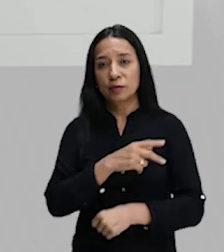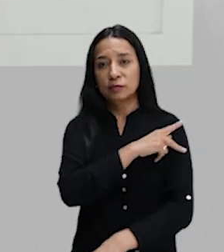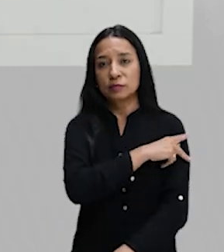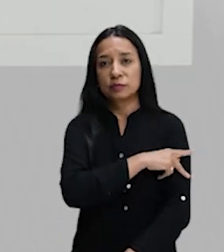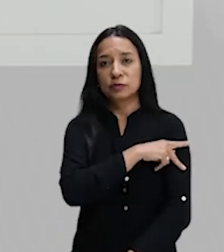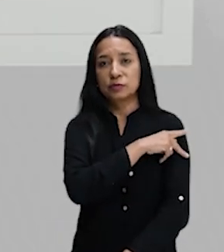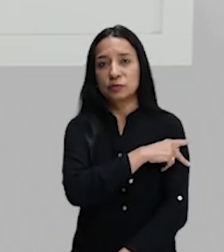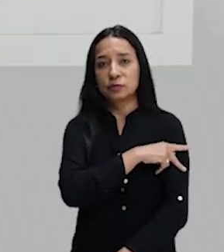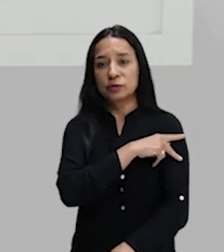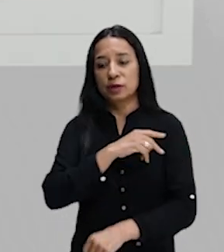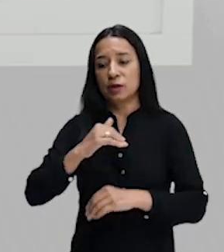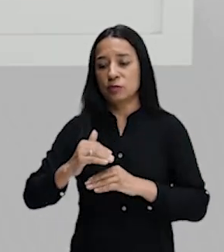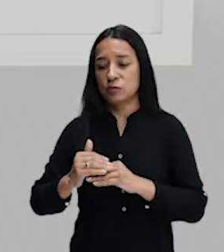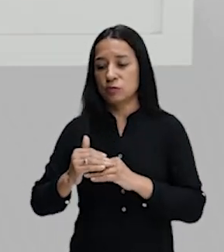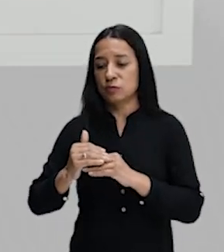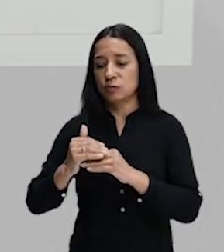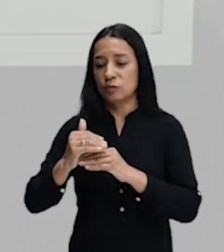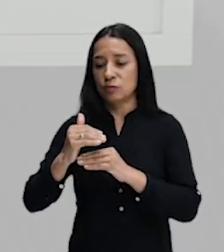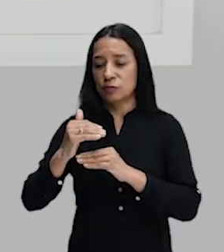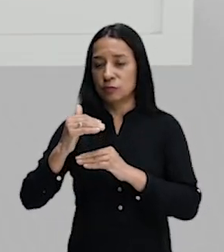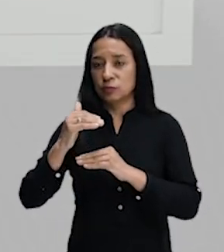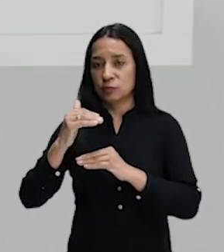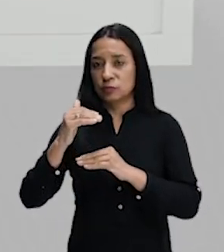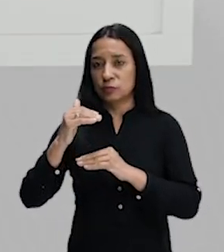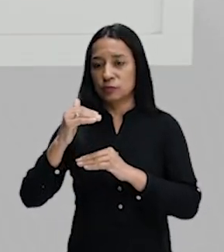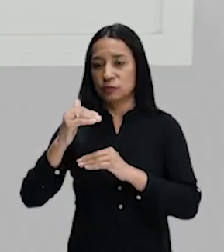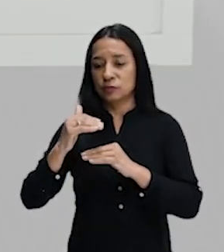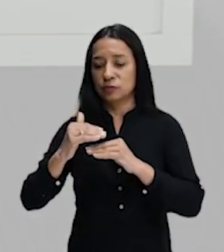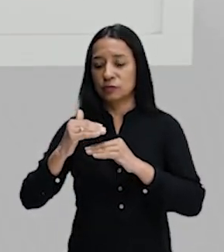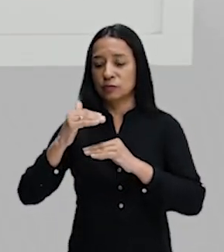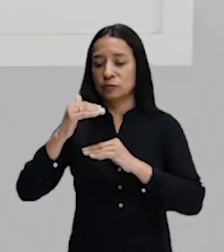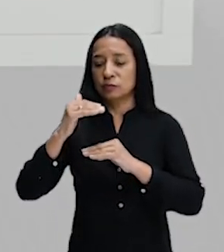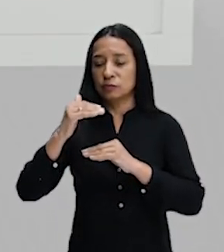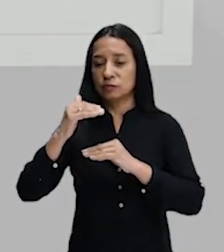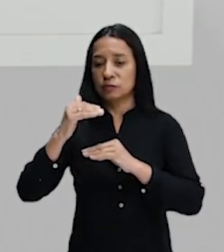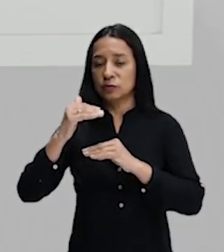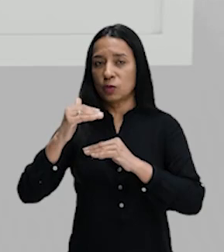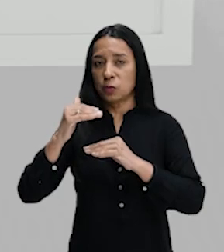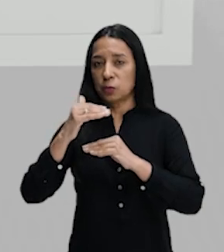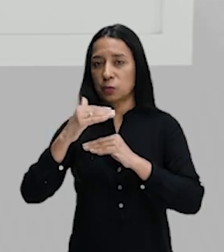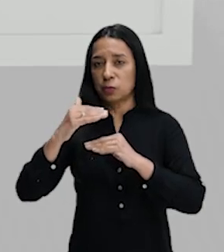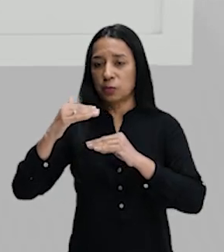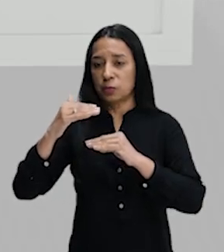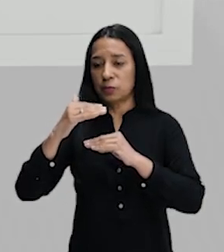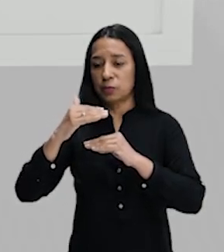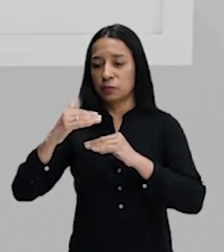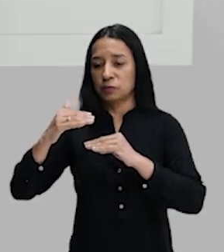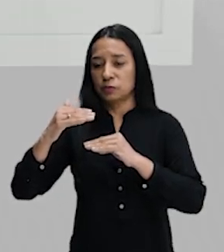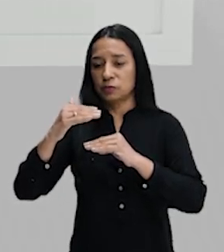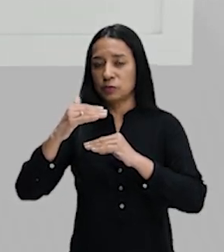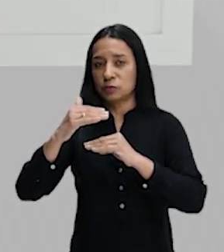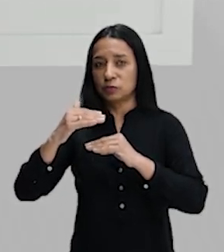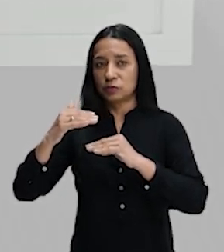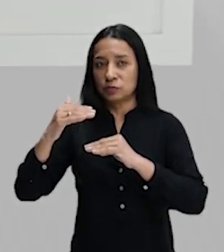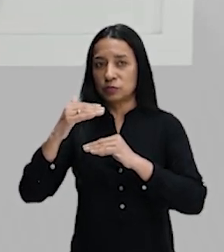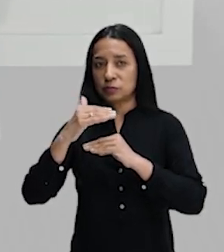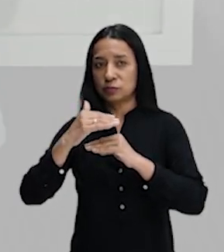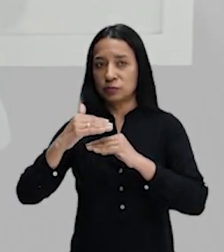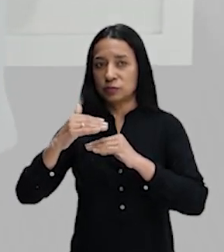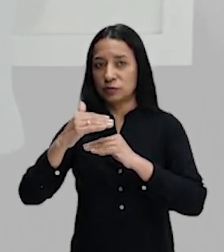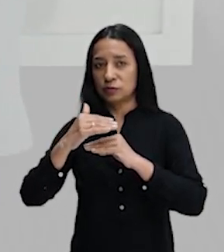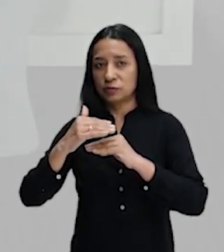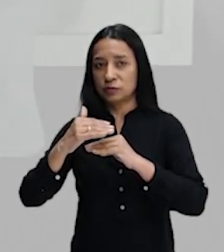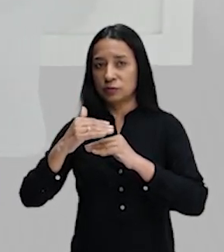ele é um trem de elevação, certo? Esse trem ele simplesmente flutua, ele vai flutuar, ó. Não vai